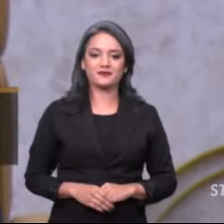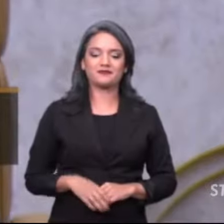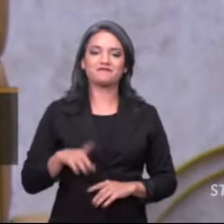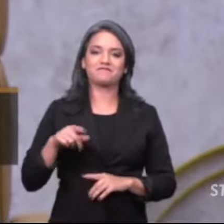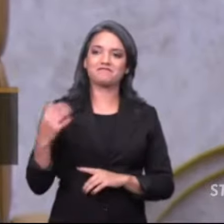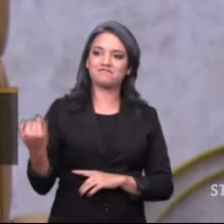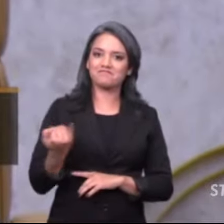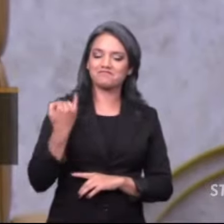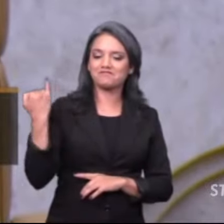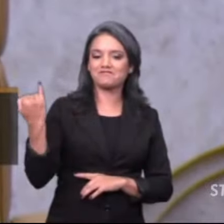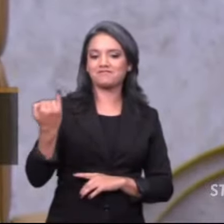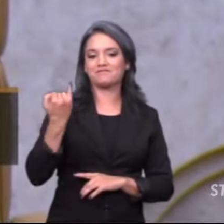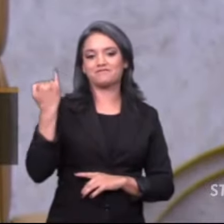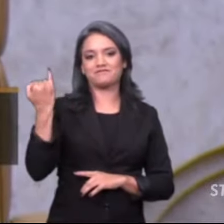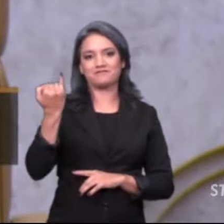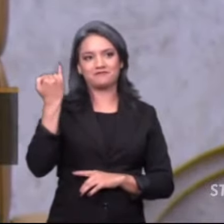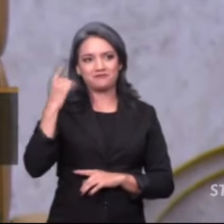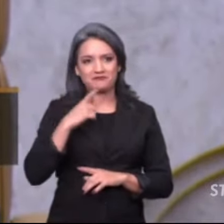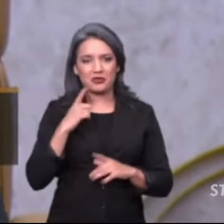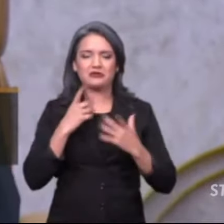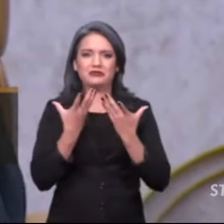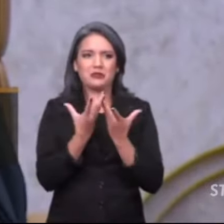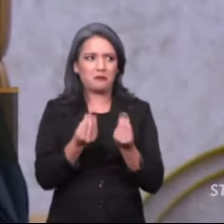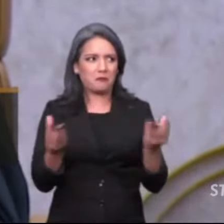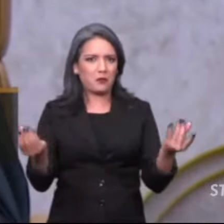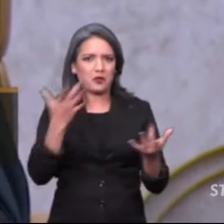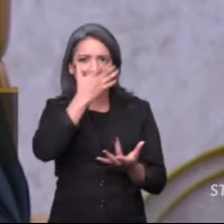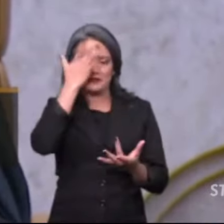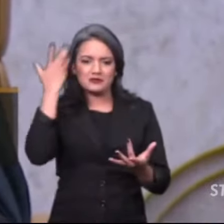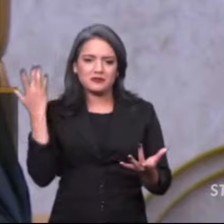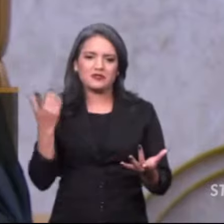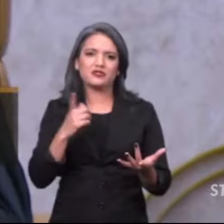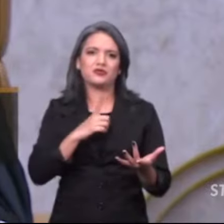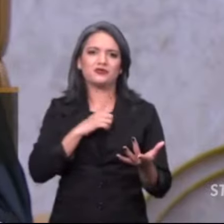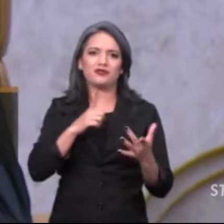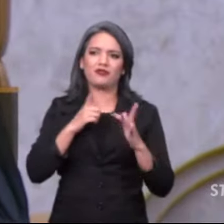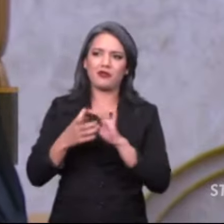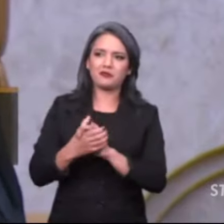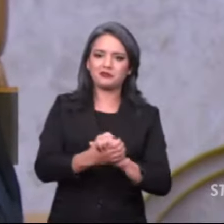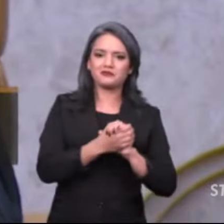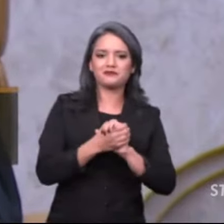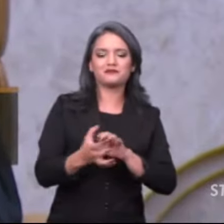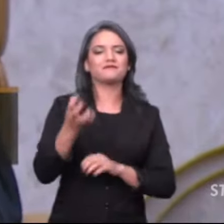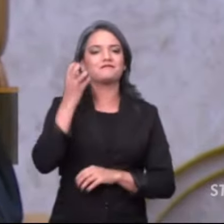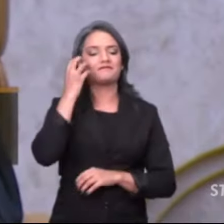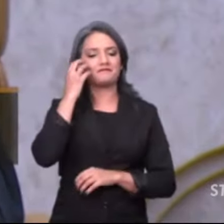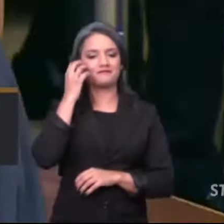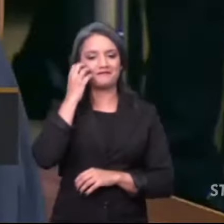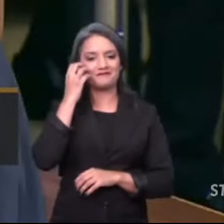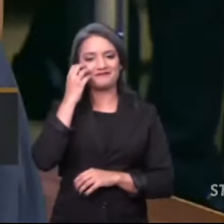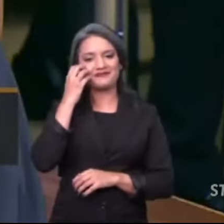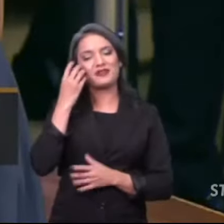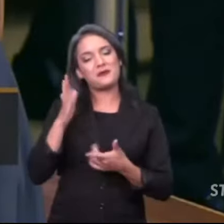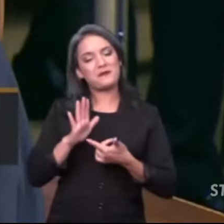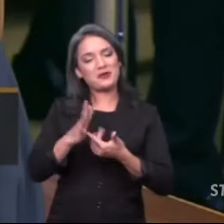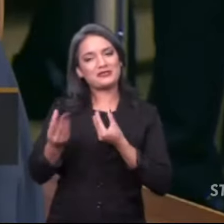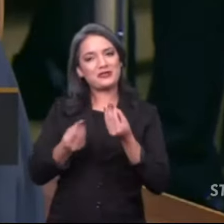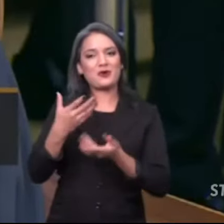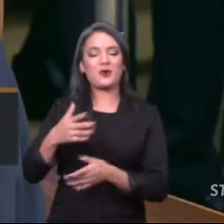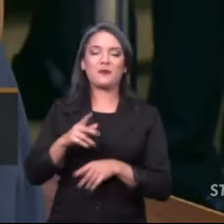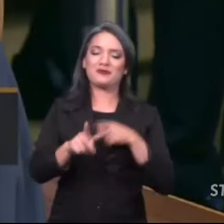enorme afluência de pessoas que documentam o ministro Flávio Dino, como Vossa Excelência é estimado na